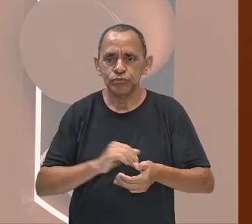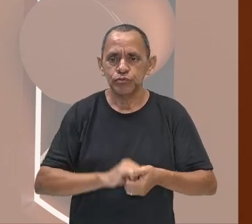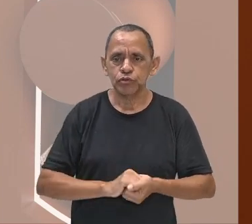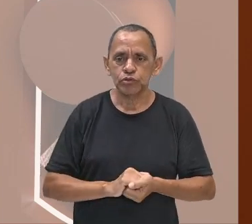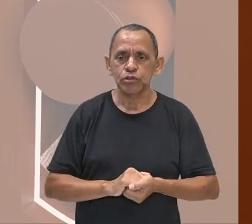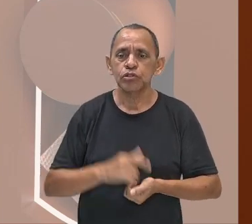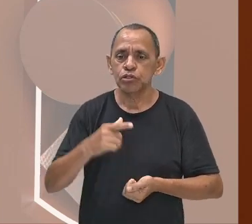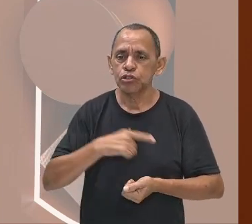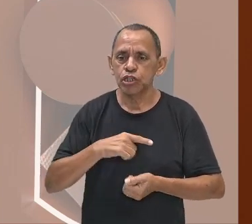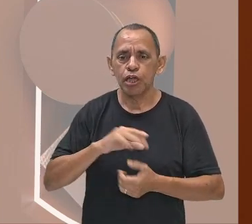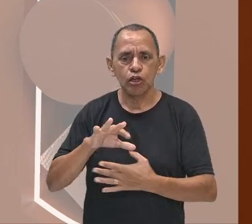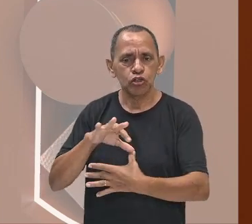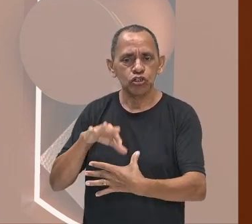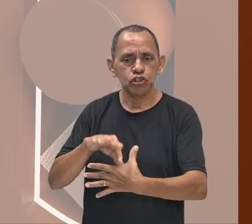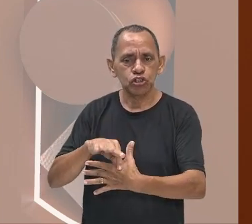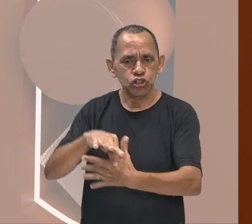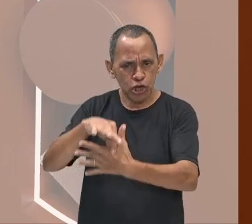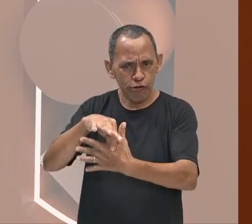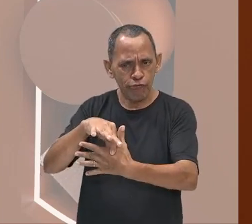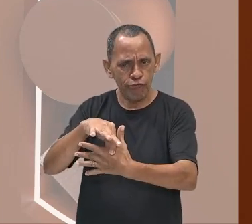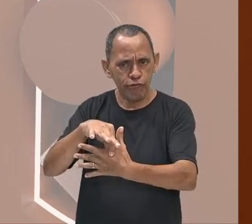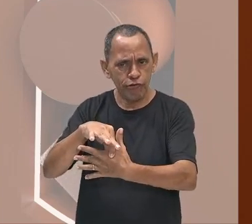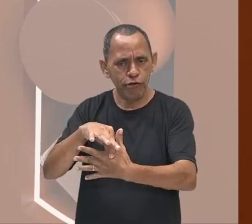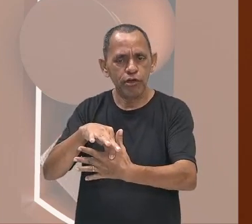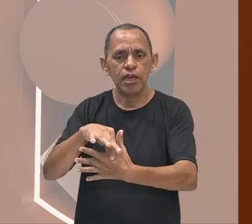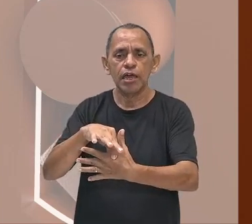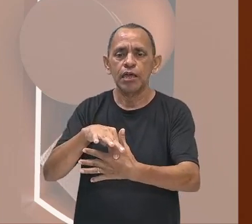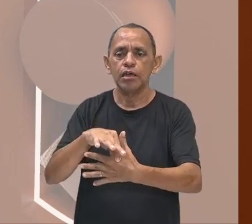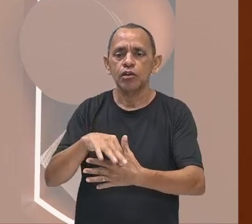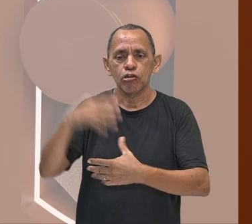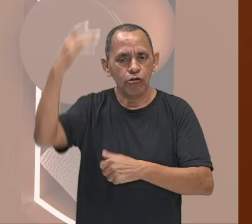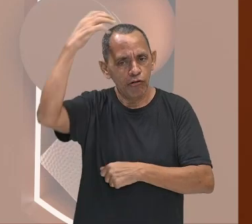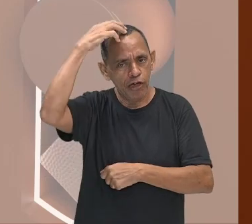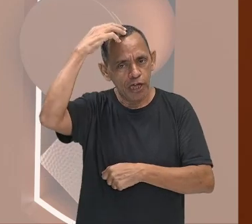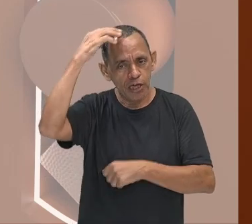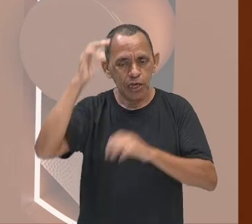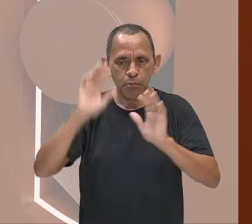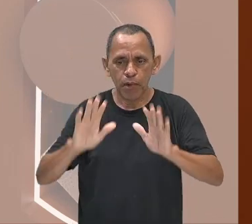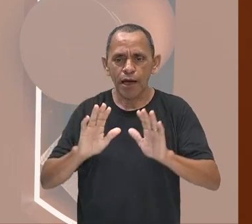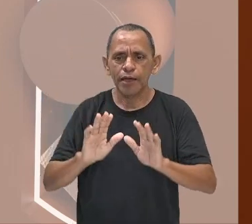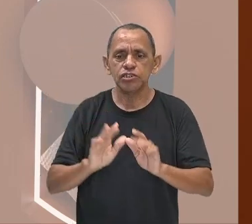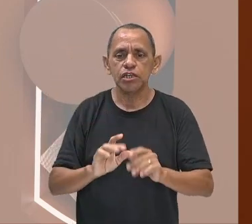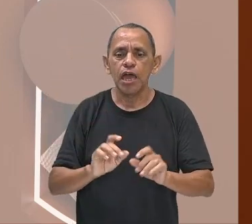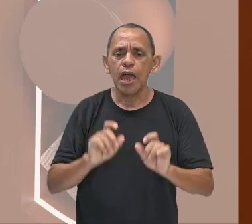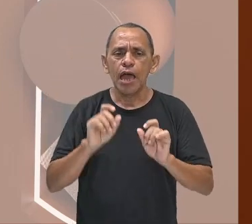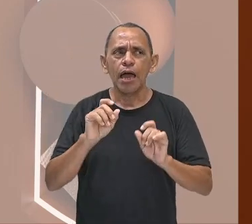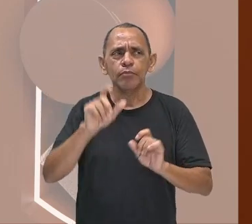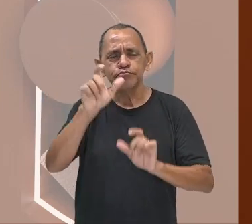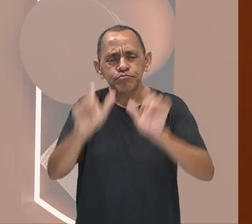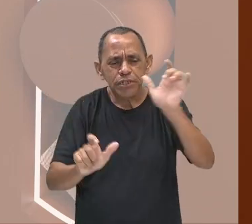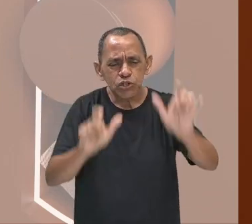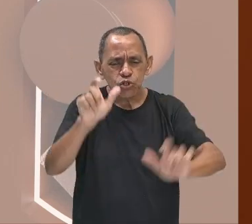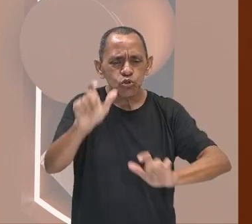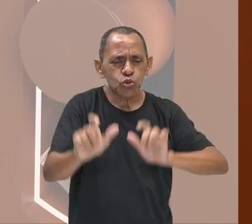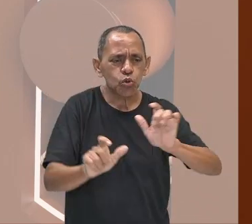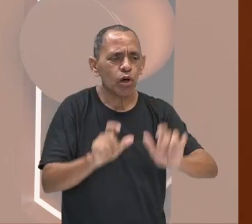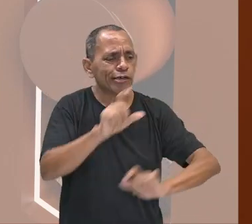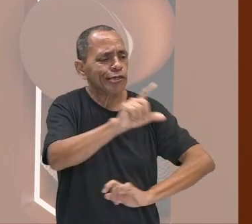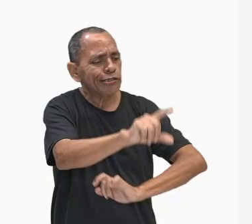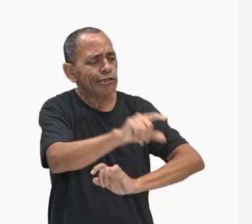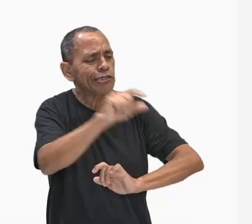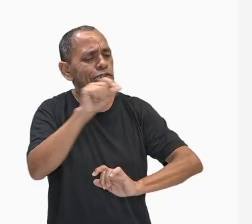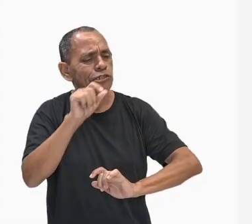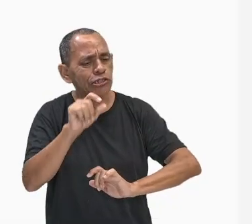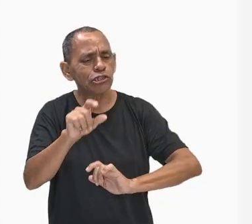Estado é o rei, mas o chefe político é o primeiro-ministro, representante ali do parlamento inglês.